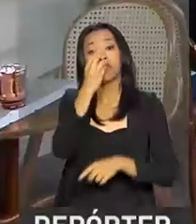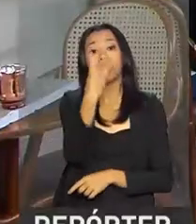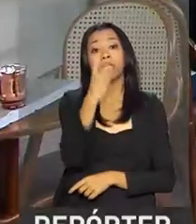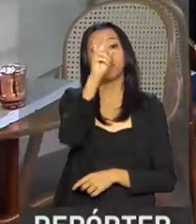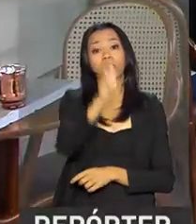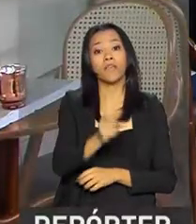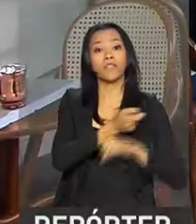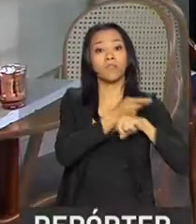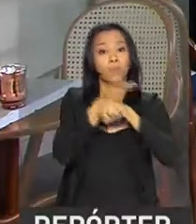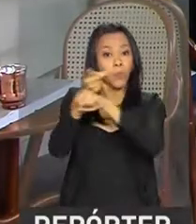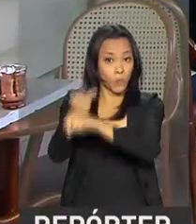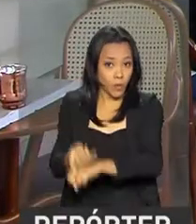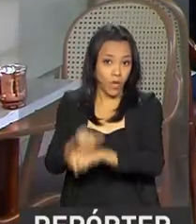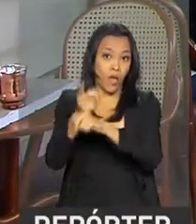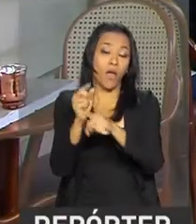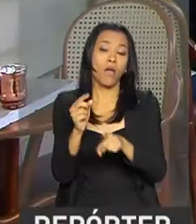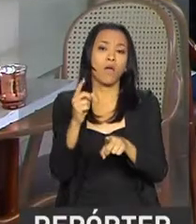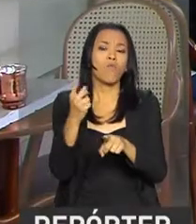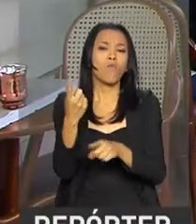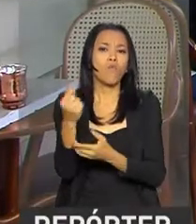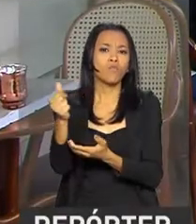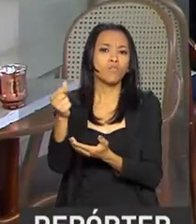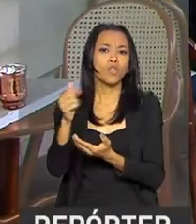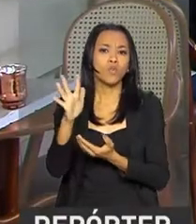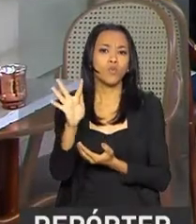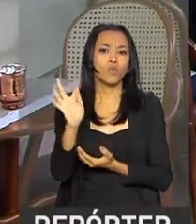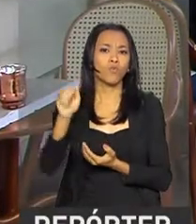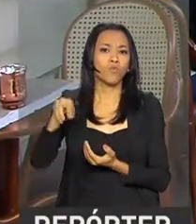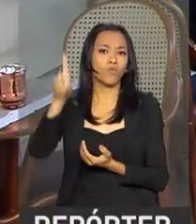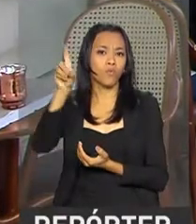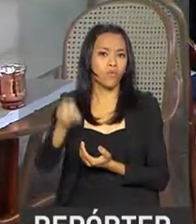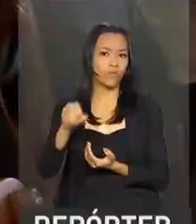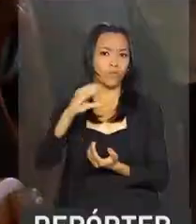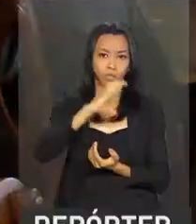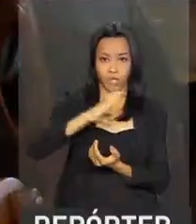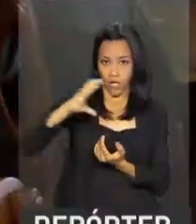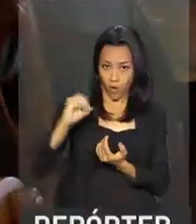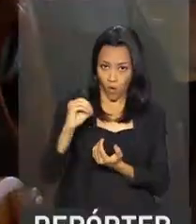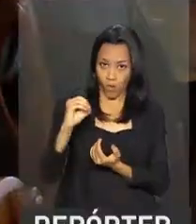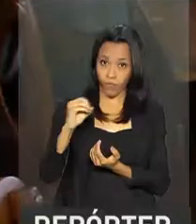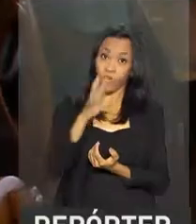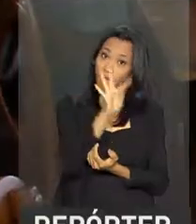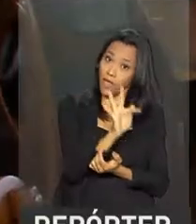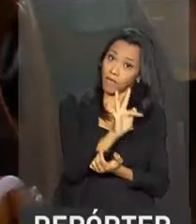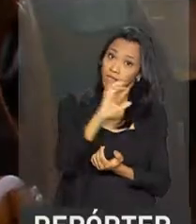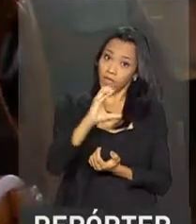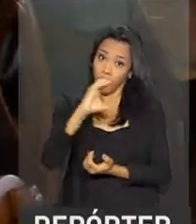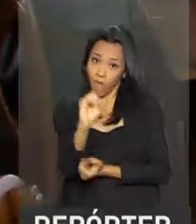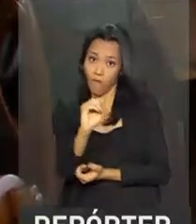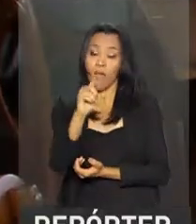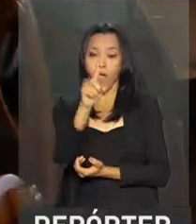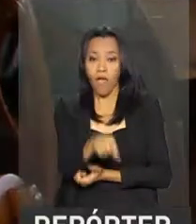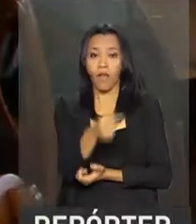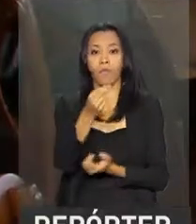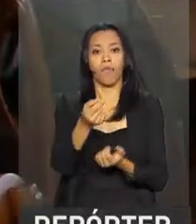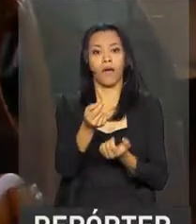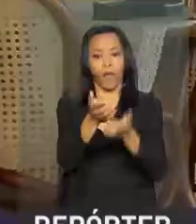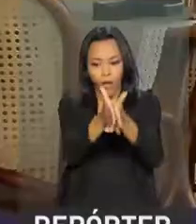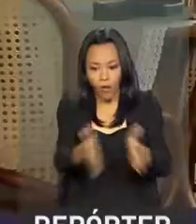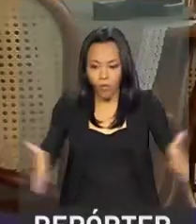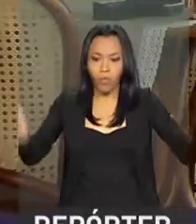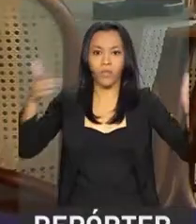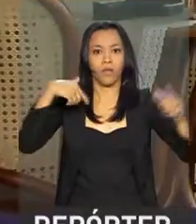aos recursos do fundo constitucional de financiamento do centro-oeste o fc ó para ampliar o negócio